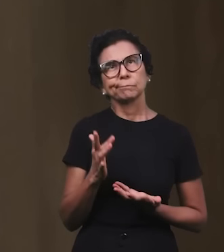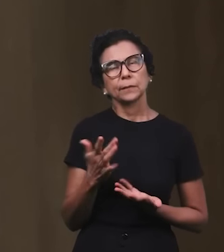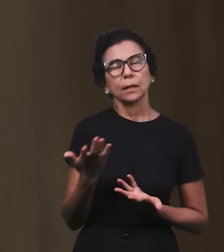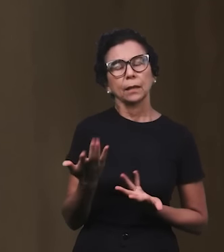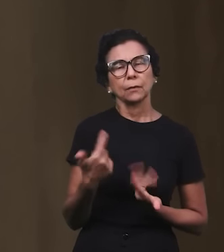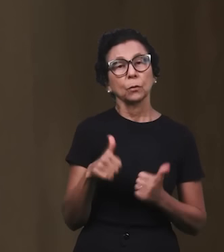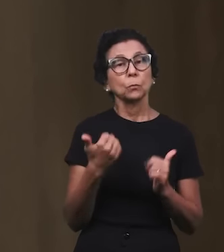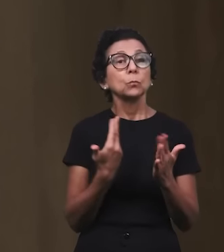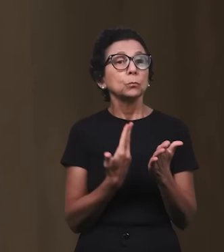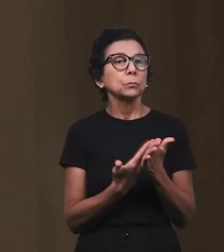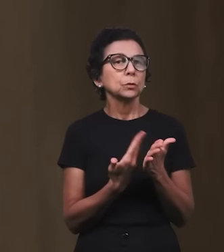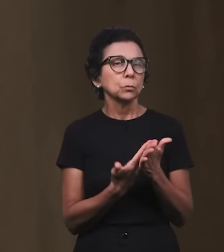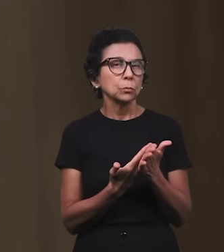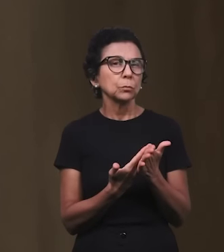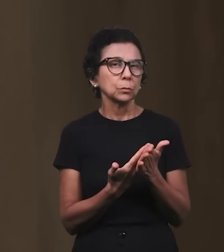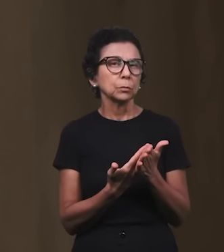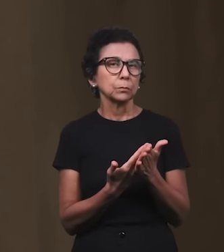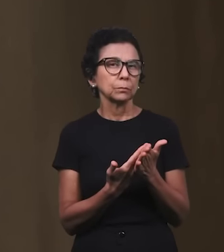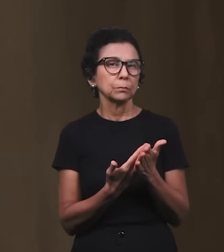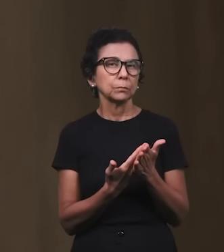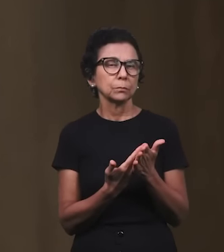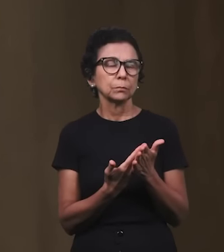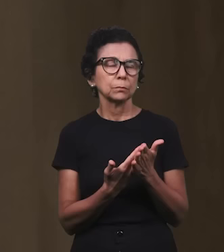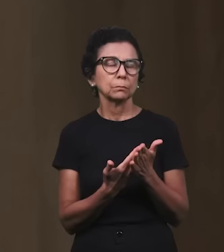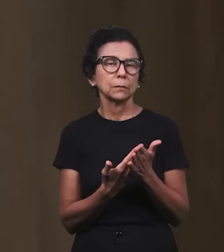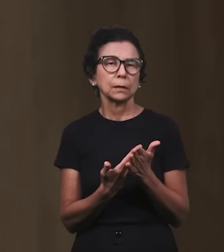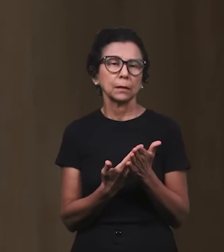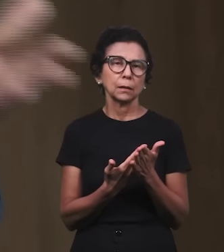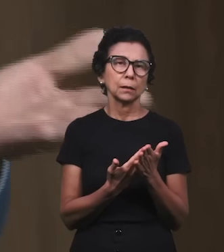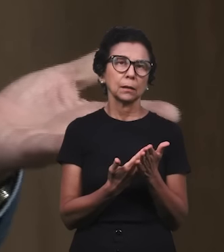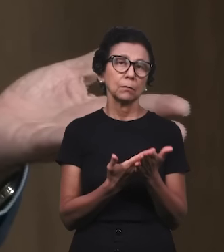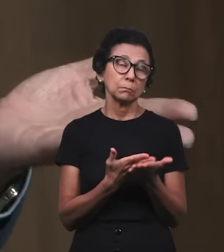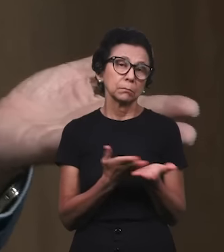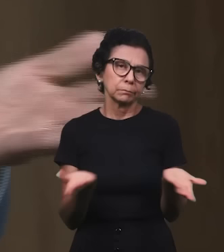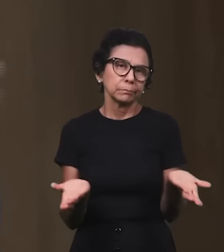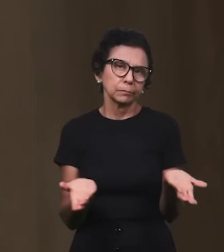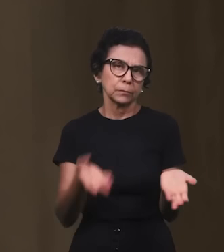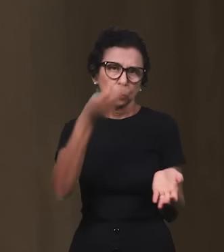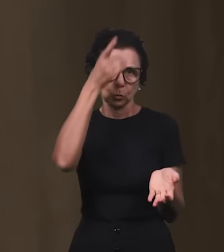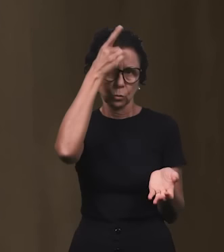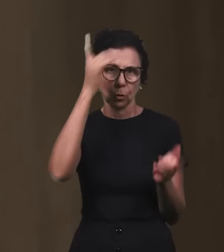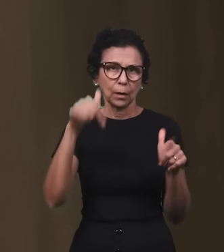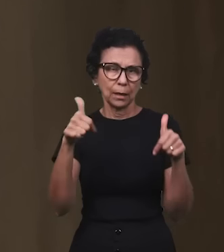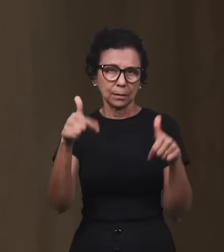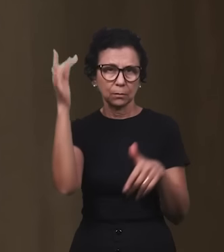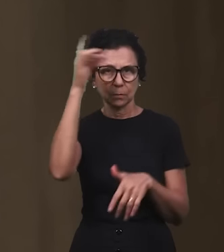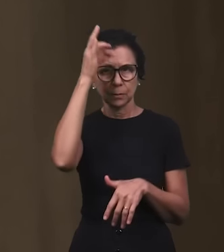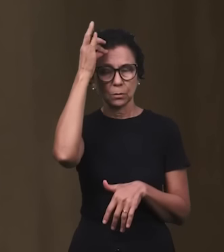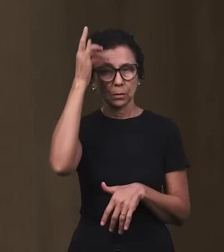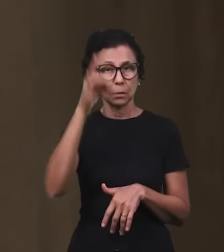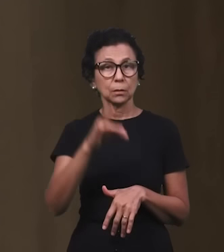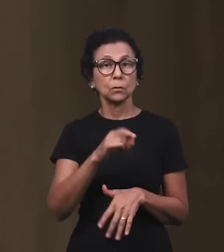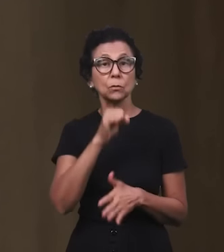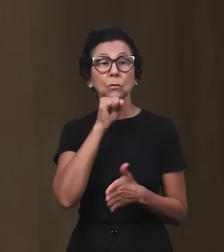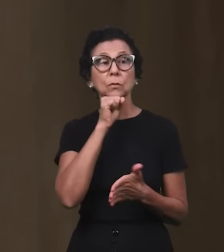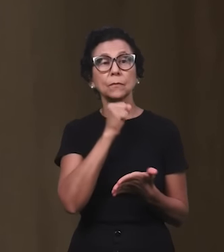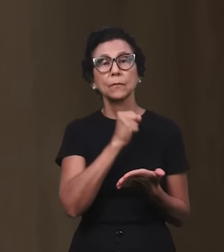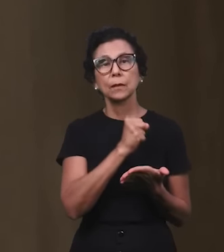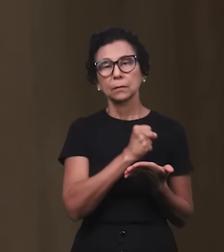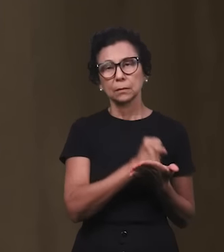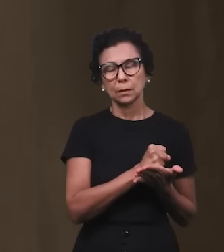um estudo sobre o dom espiritual, a manifestação do Espírito Santo, mas no Velho Testamento.